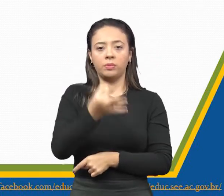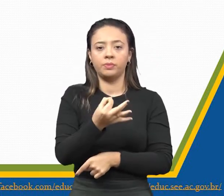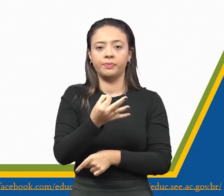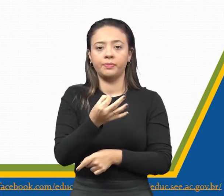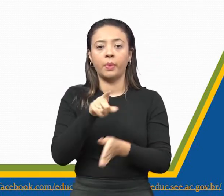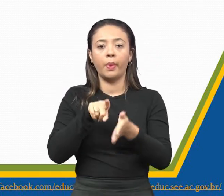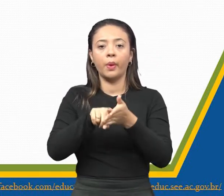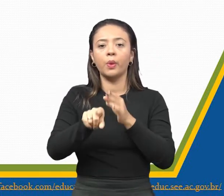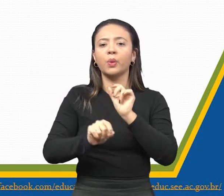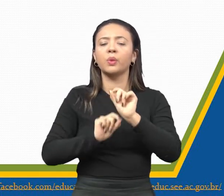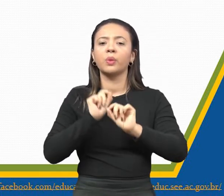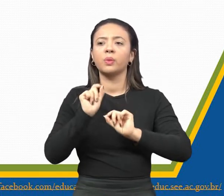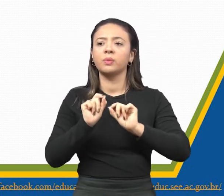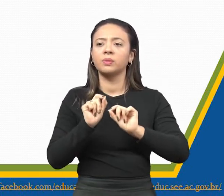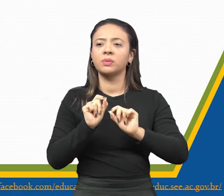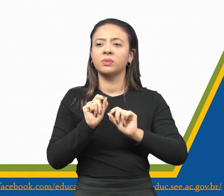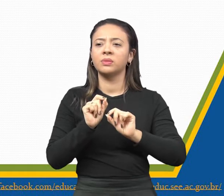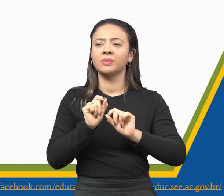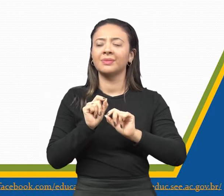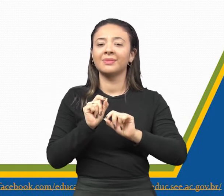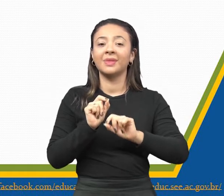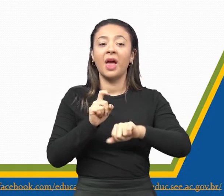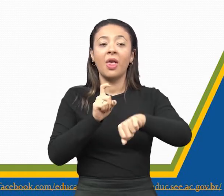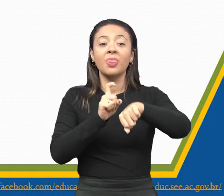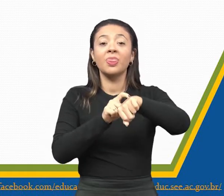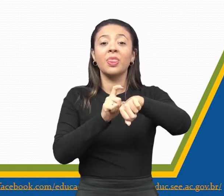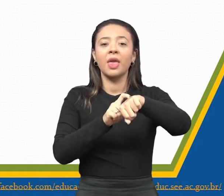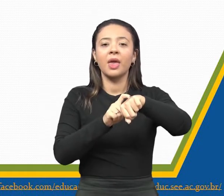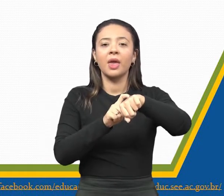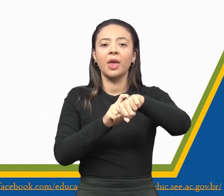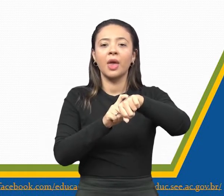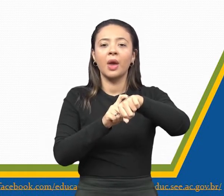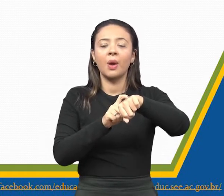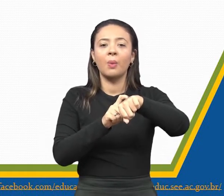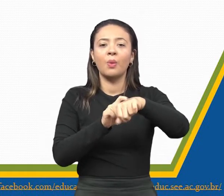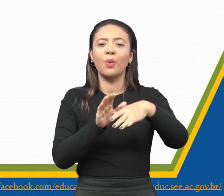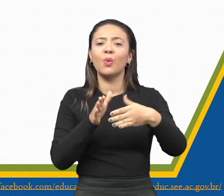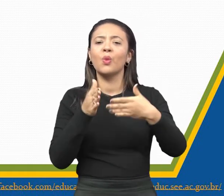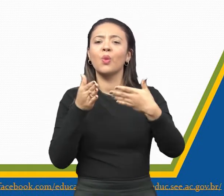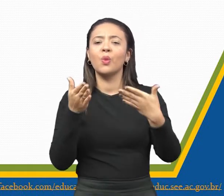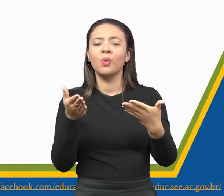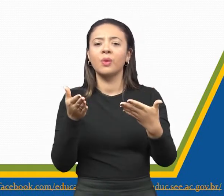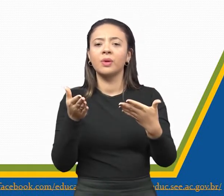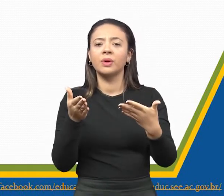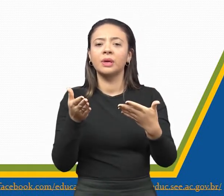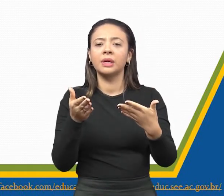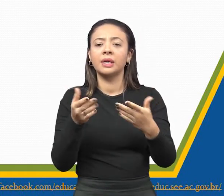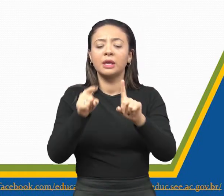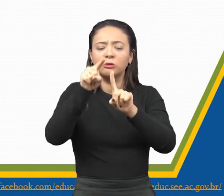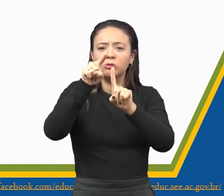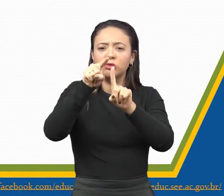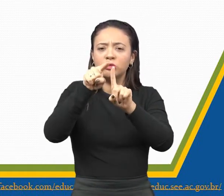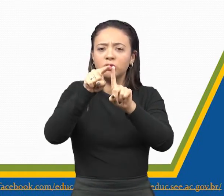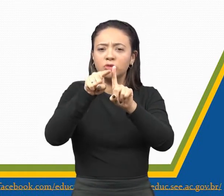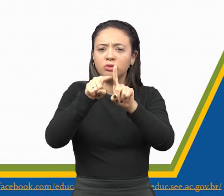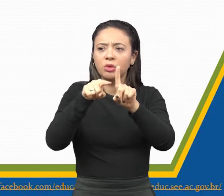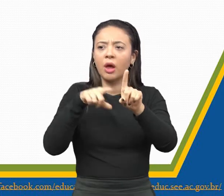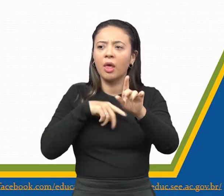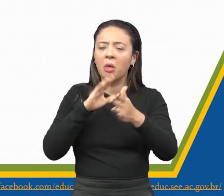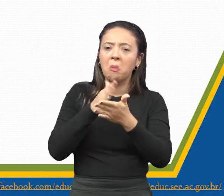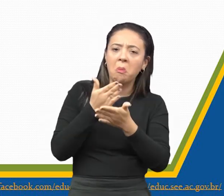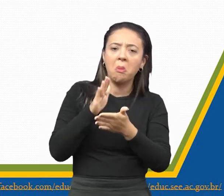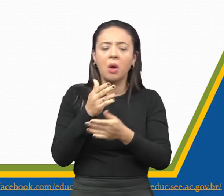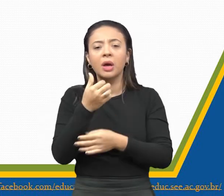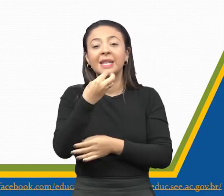o seguinte: em quantas horas aproximadamente a temperatura dessa liga vai estar em